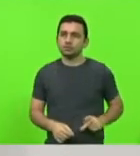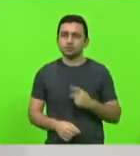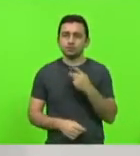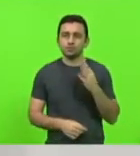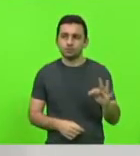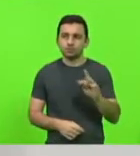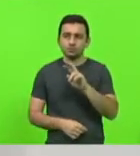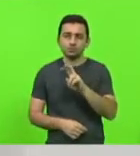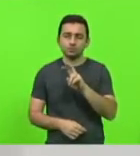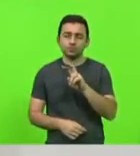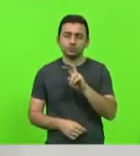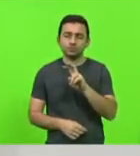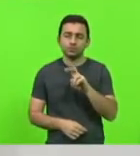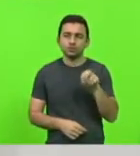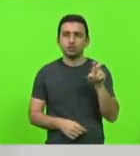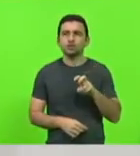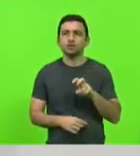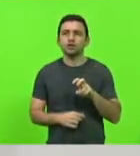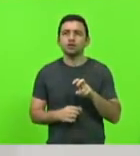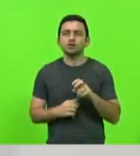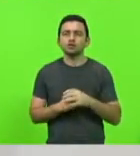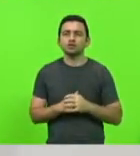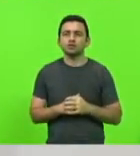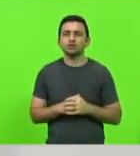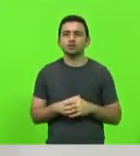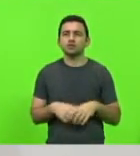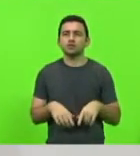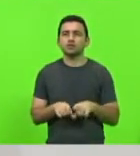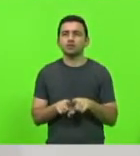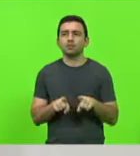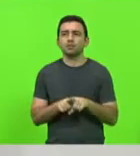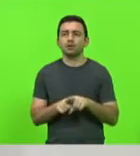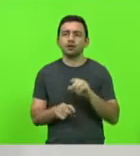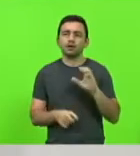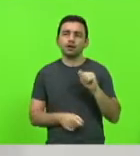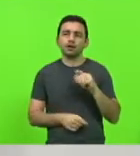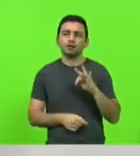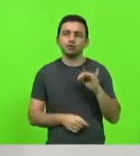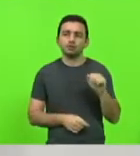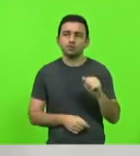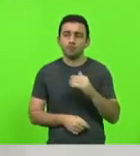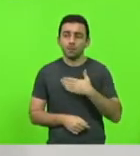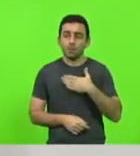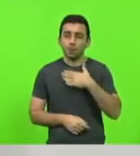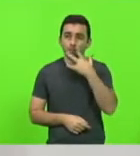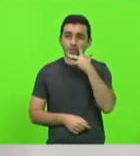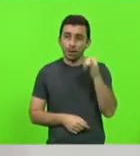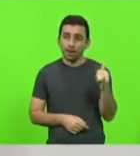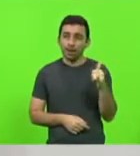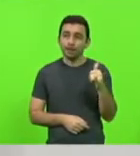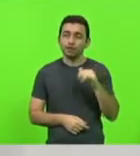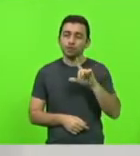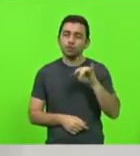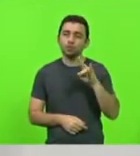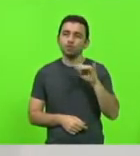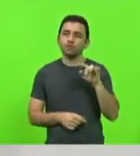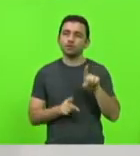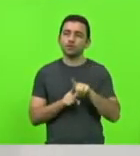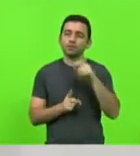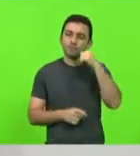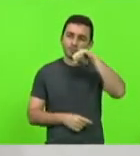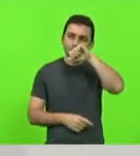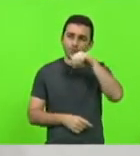Xanxerê, companheira Kátia Colelo. Cumprimentar aqui meu pai, Ludovico, minha mãe, Maria,